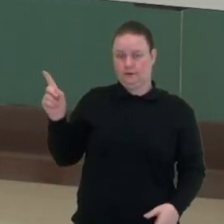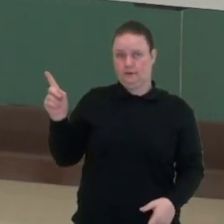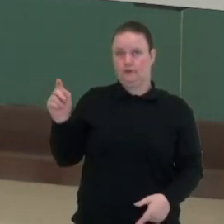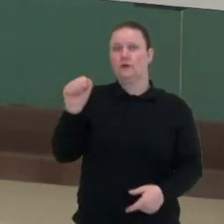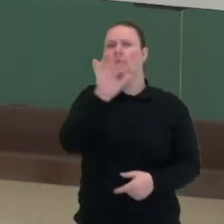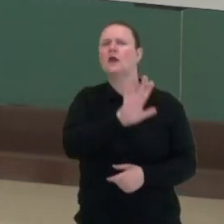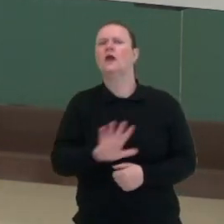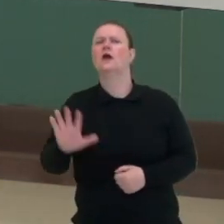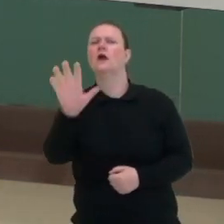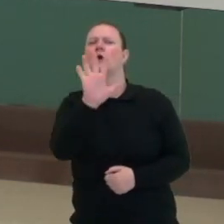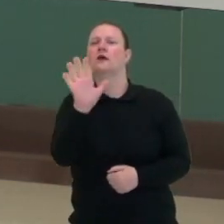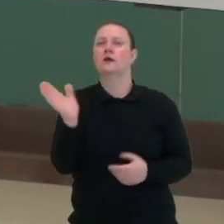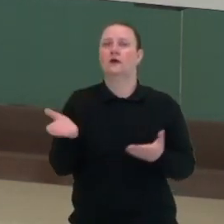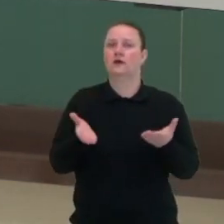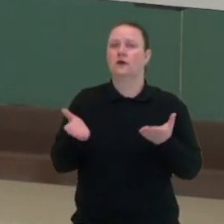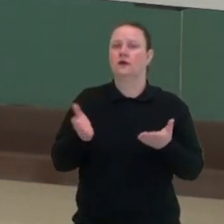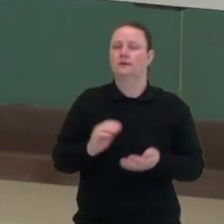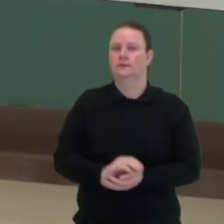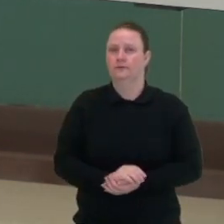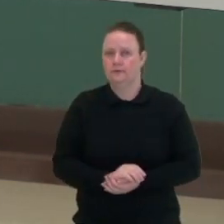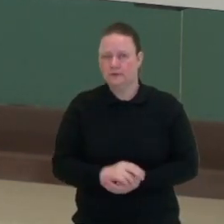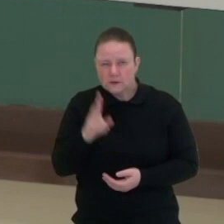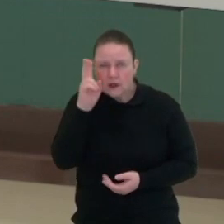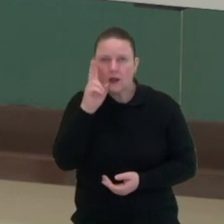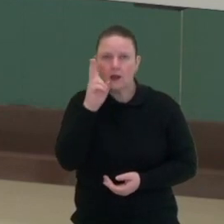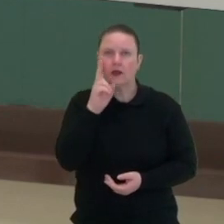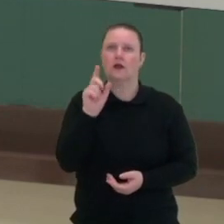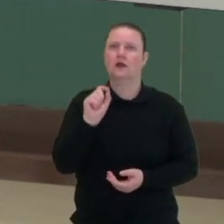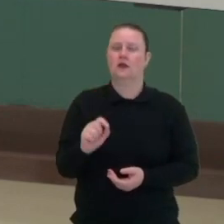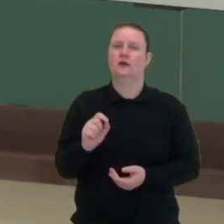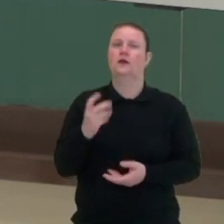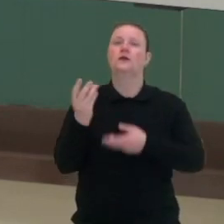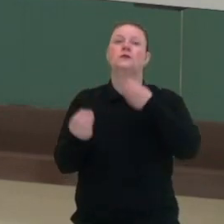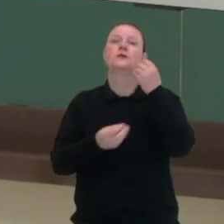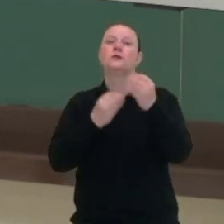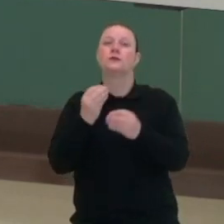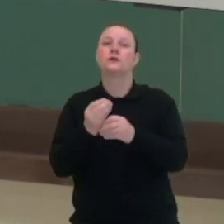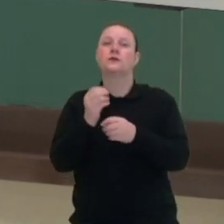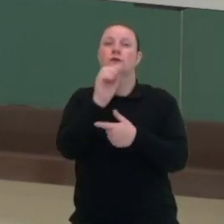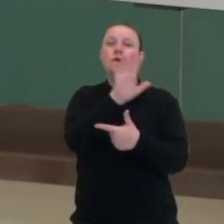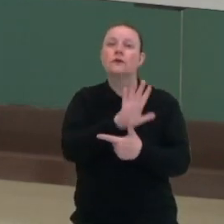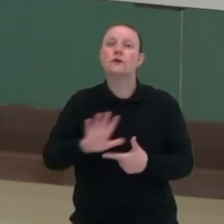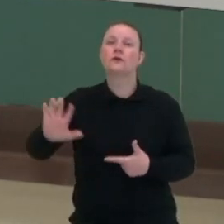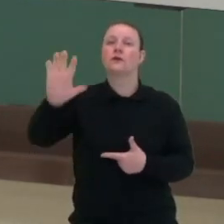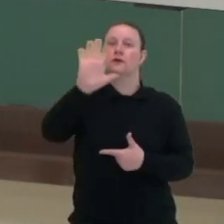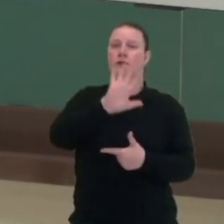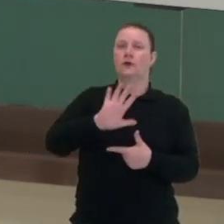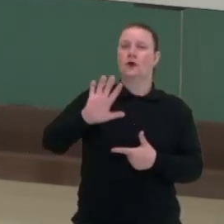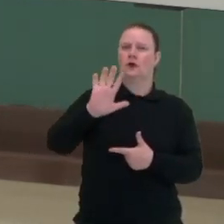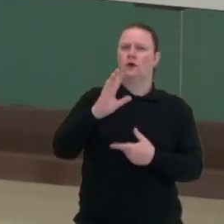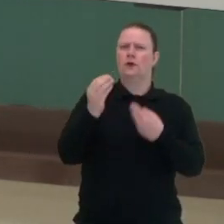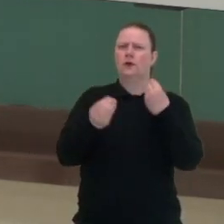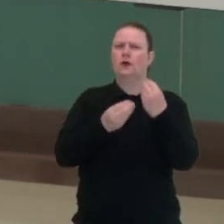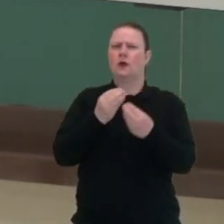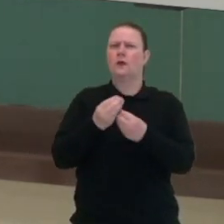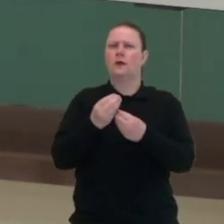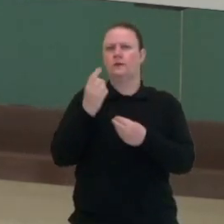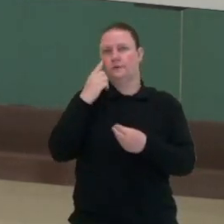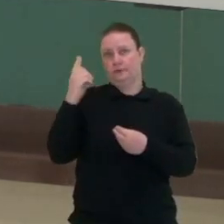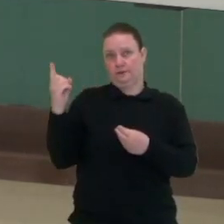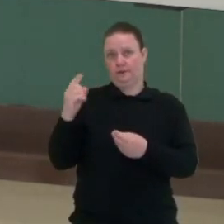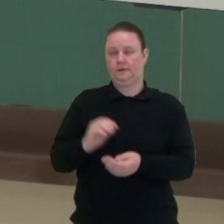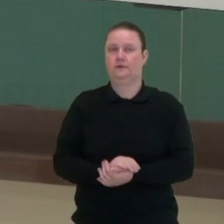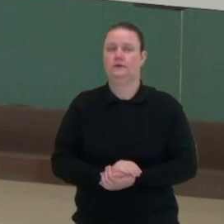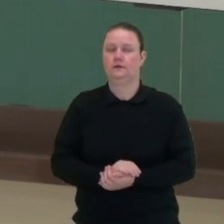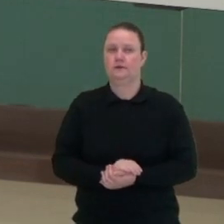então? Lembra qual é a área do retângulo? Qual é a fórmula da área de superfície de um retângulo? Então,